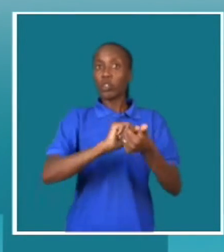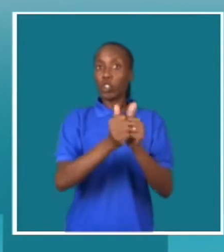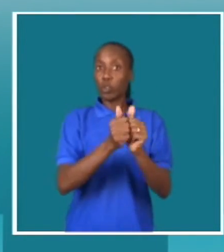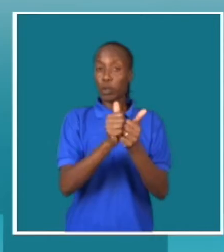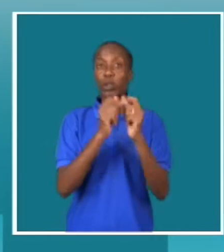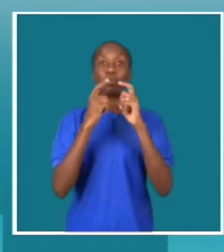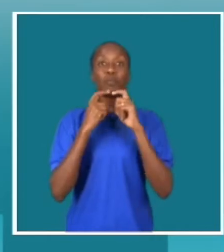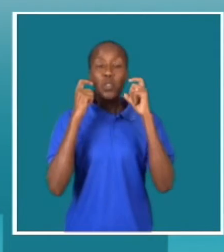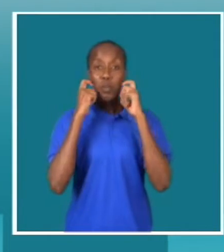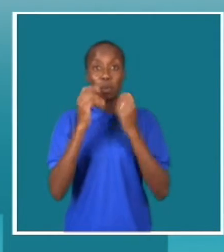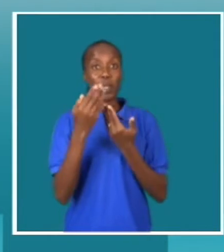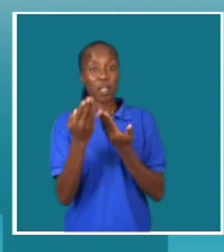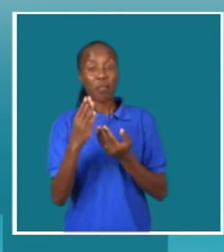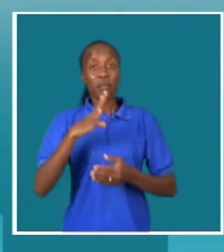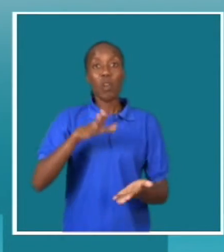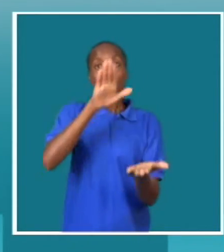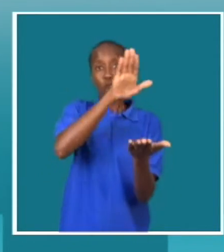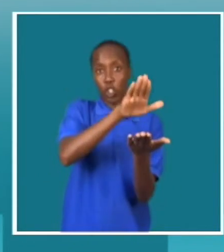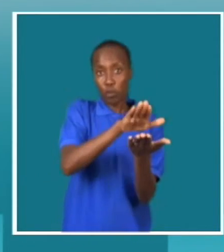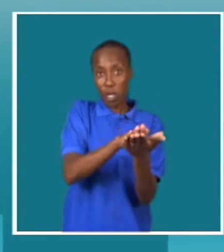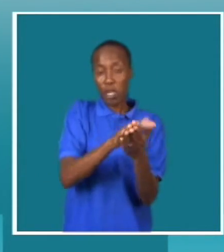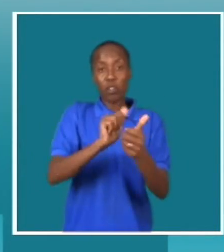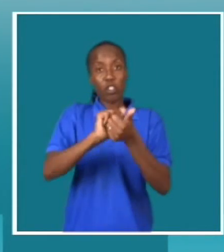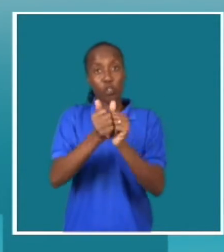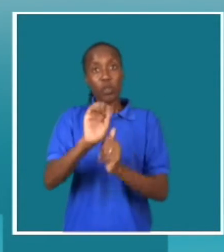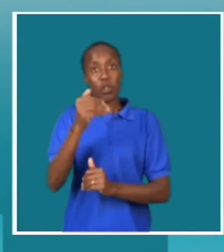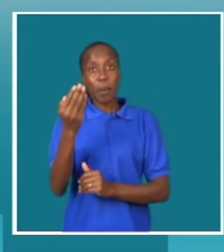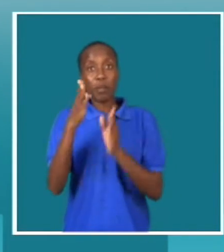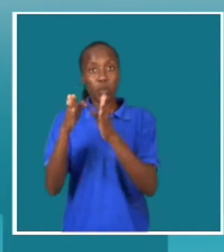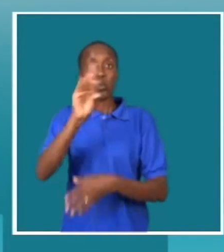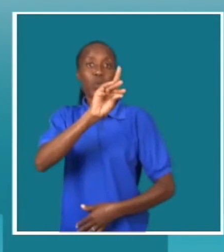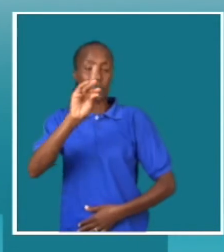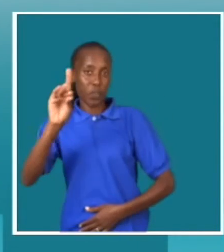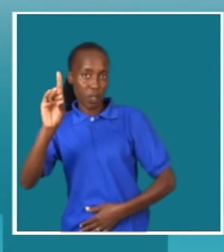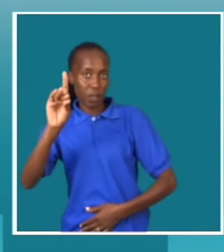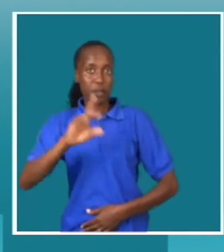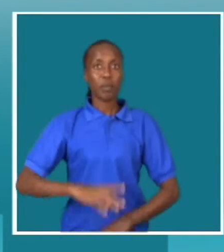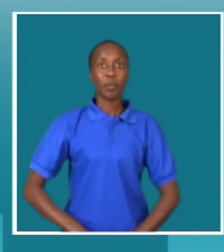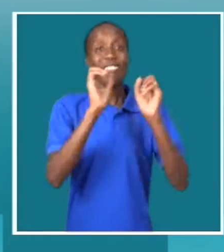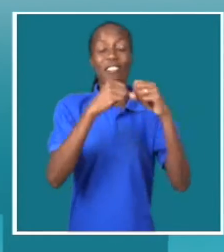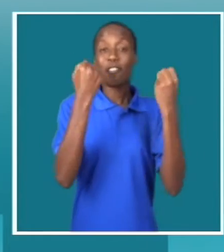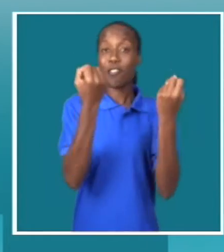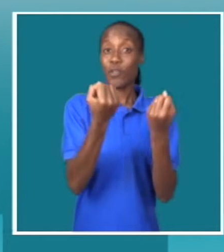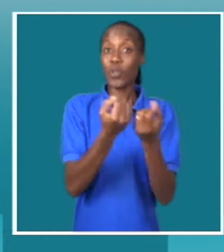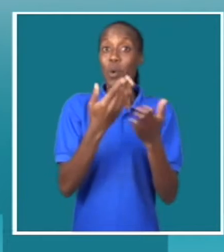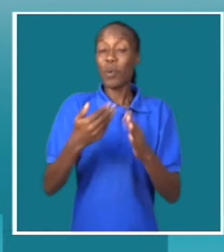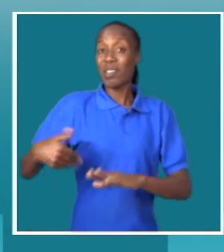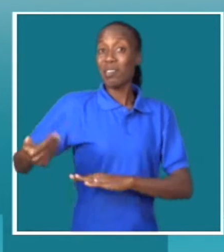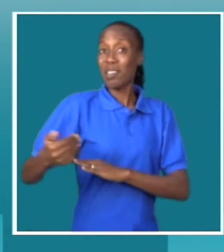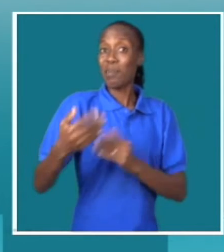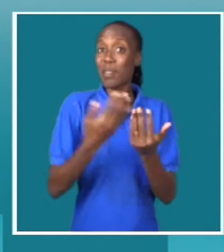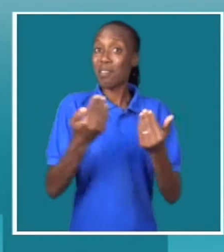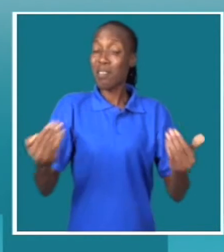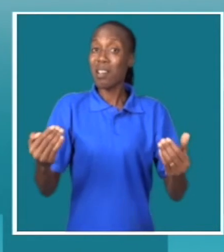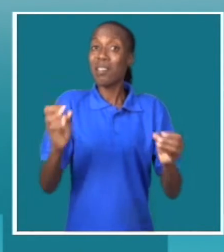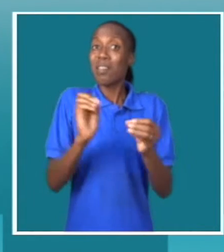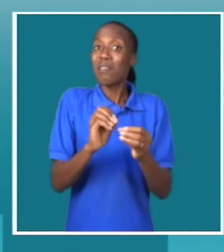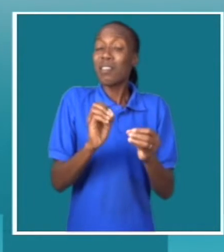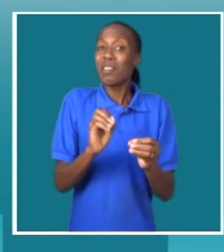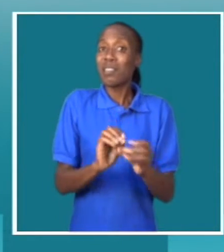no desporto moçambicano, por ter dado espaço ao desporto adaptado. Todos acabamos vibrando na